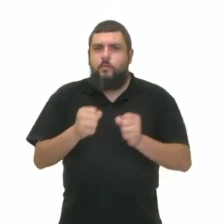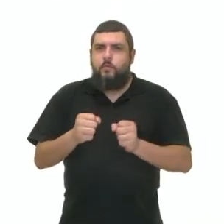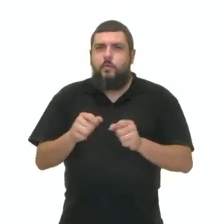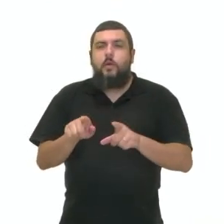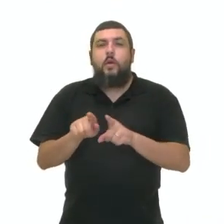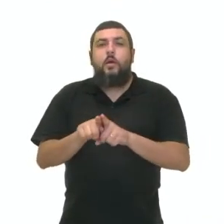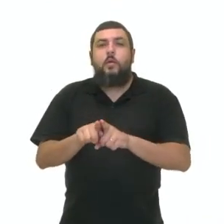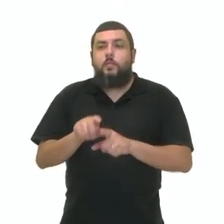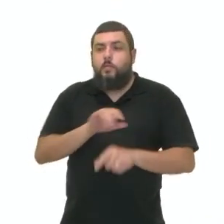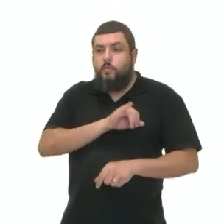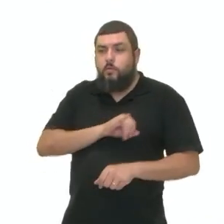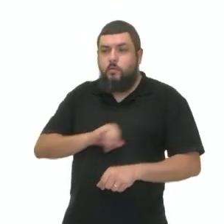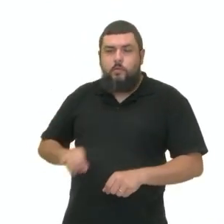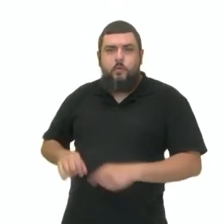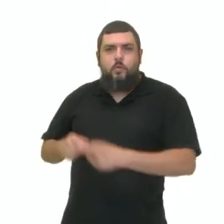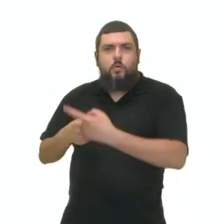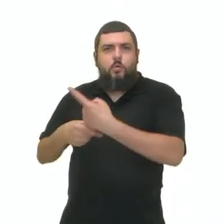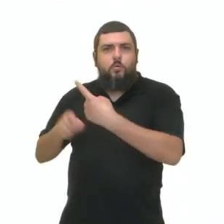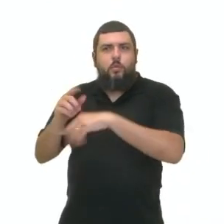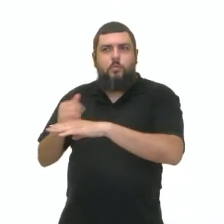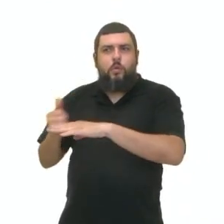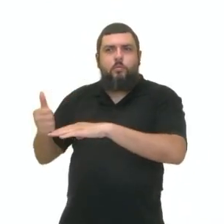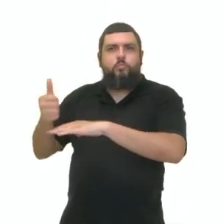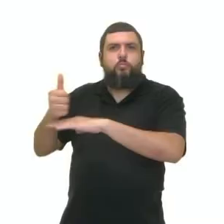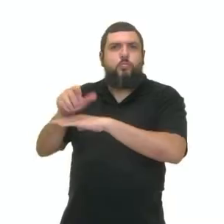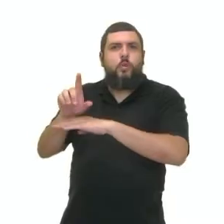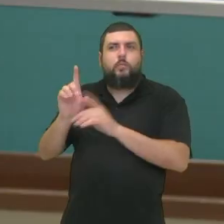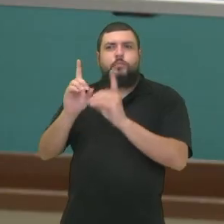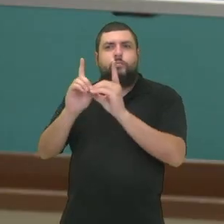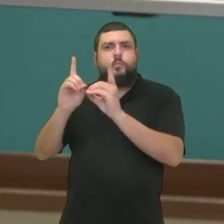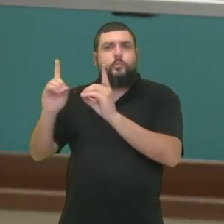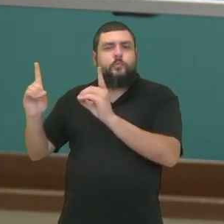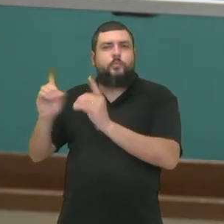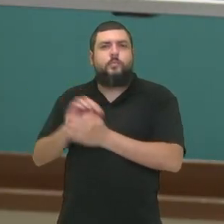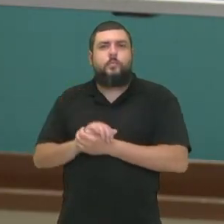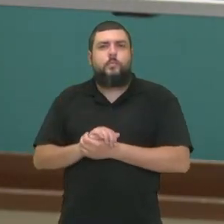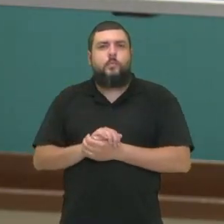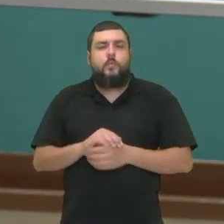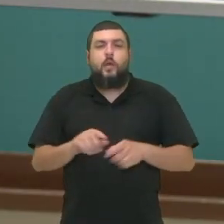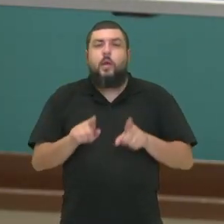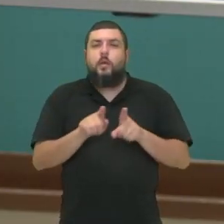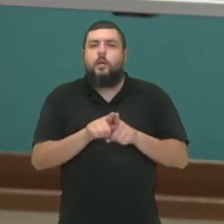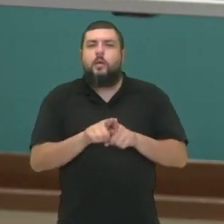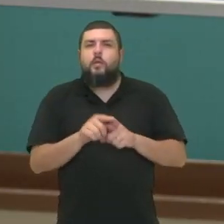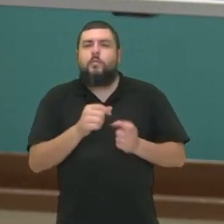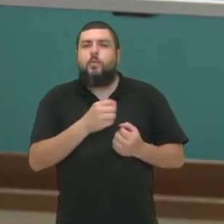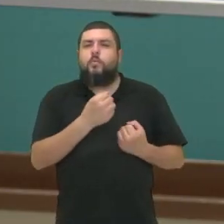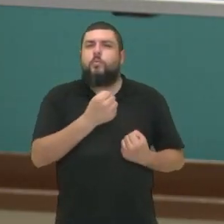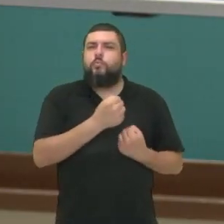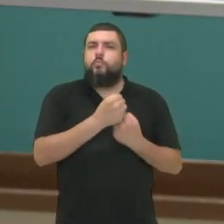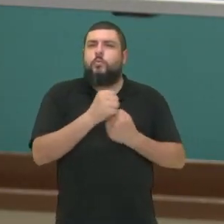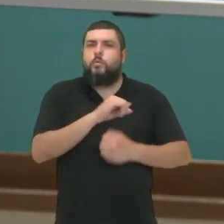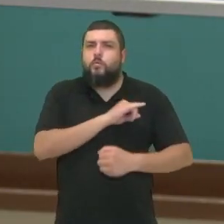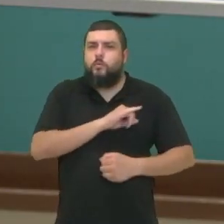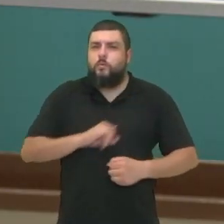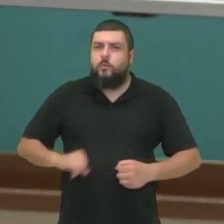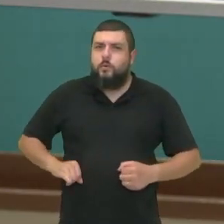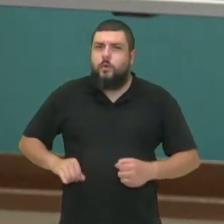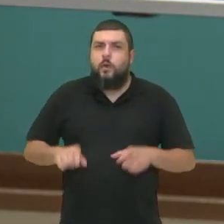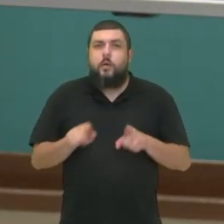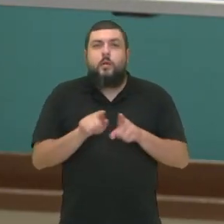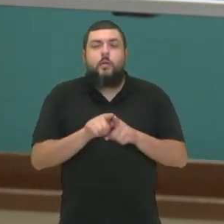triunfo e apoteose, as bases de sustentação do império, vimos um pouco da economia, o que era produzido, ou